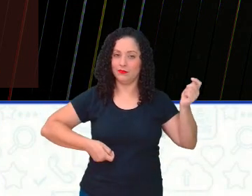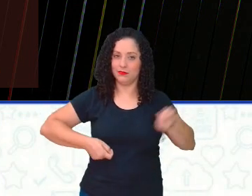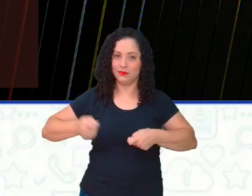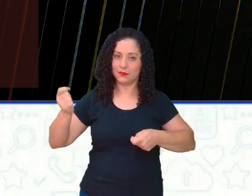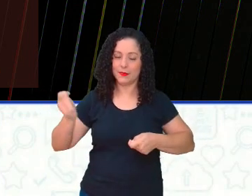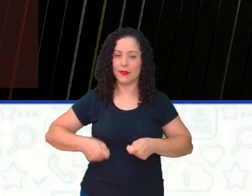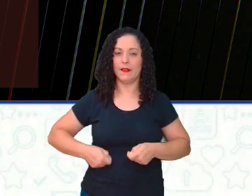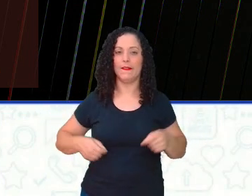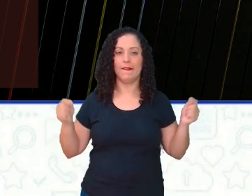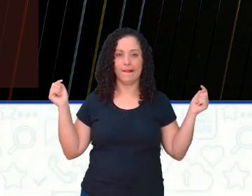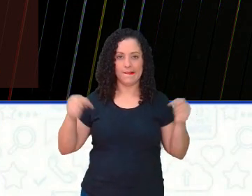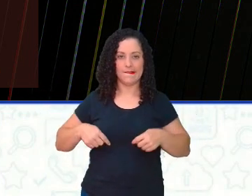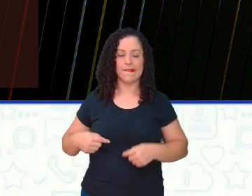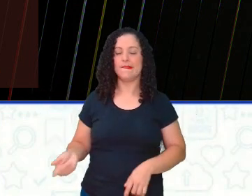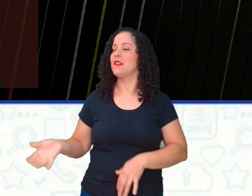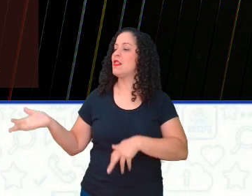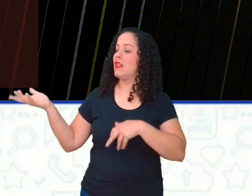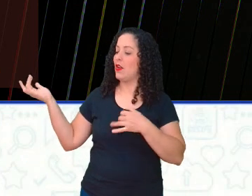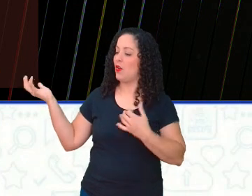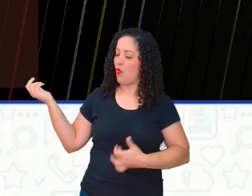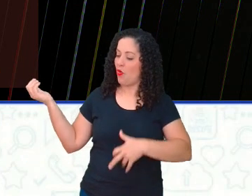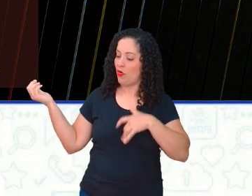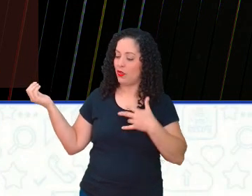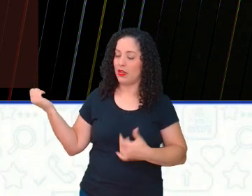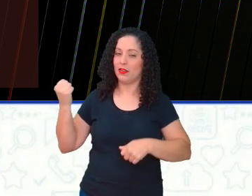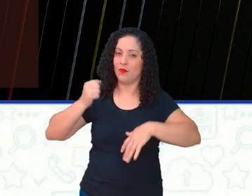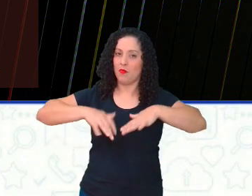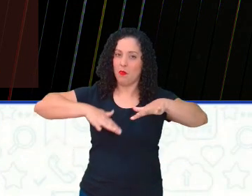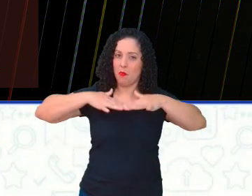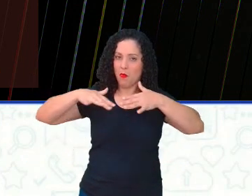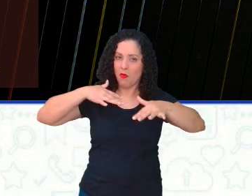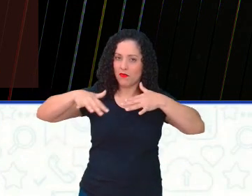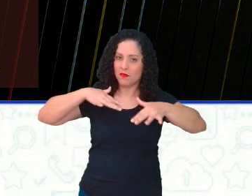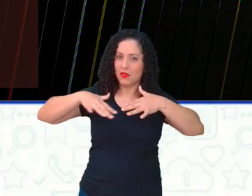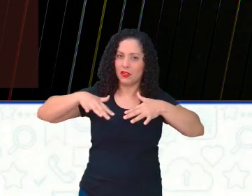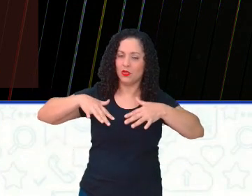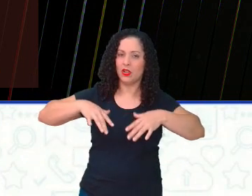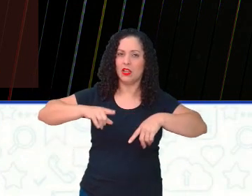ela vai gerar uma frequência,